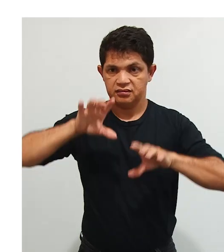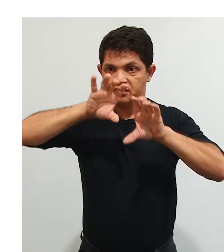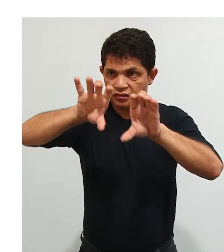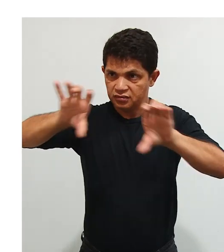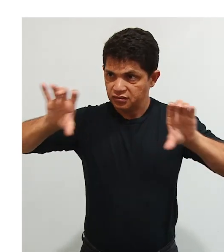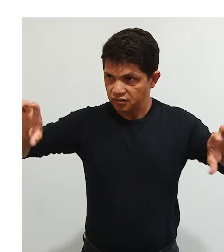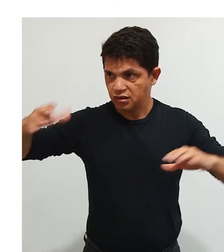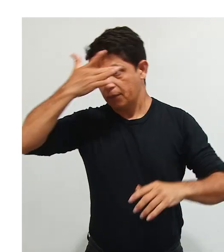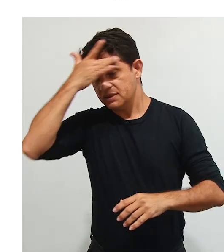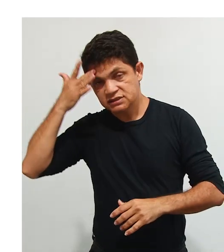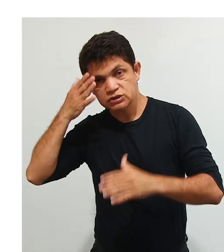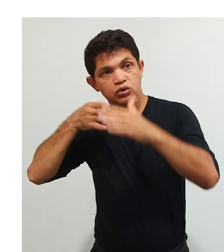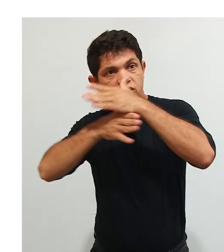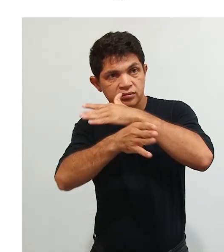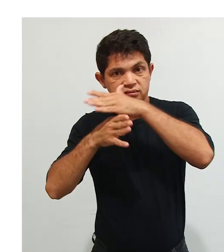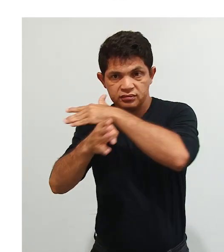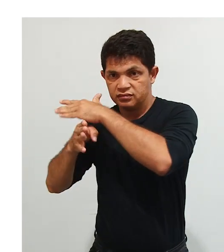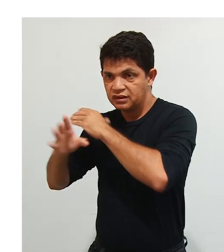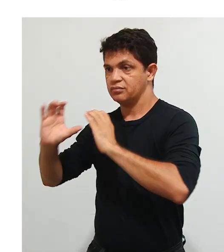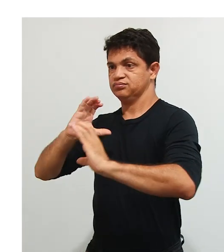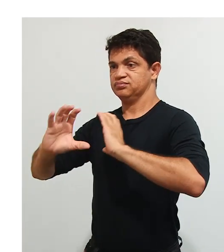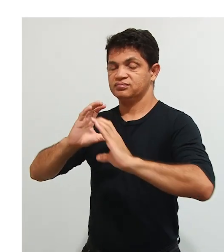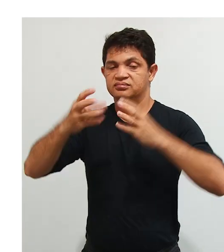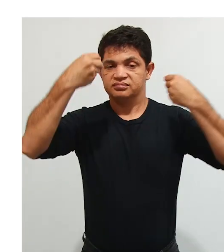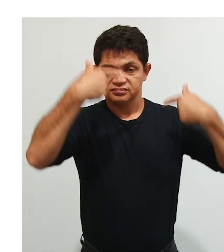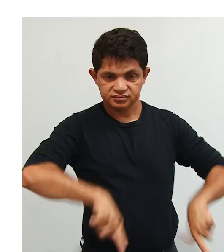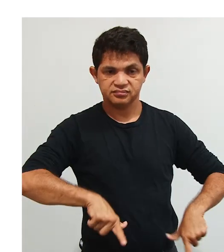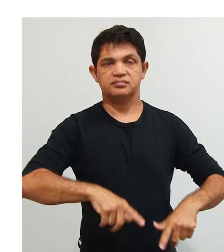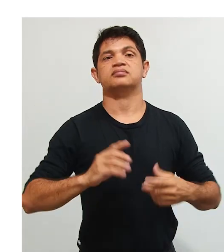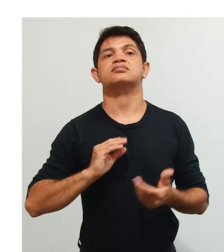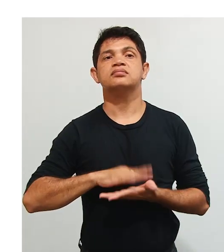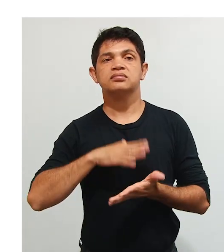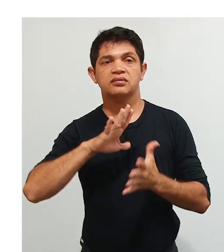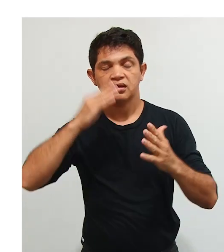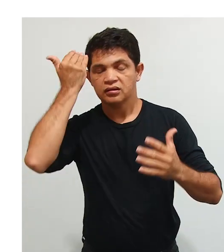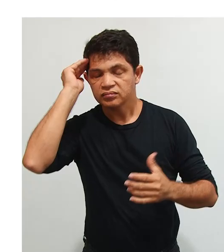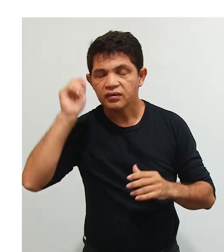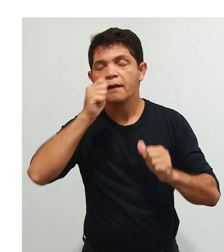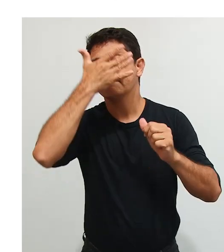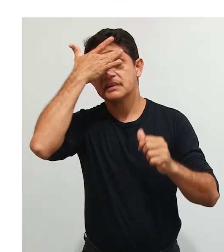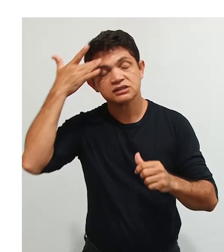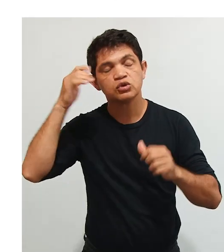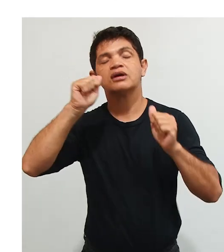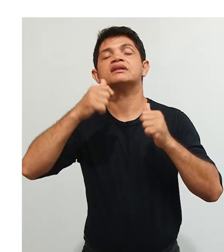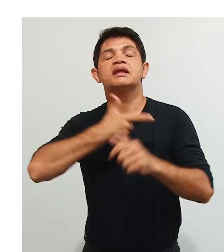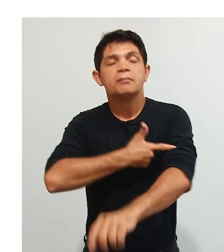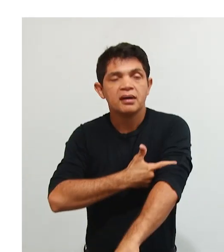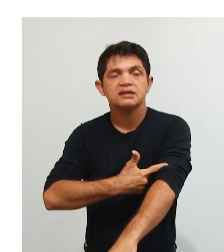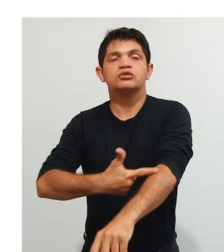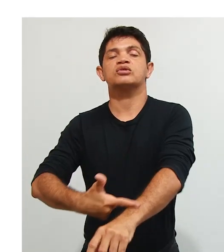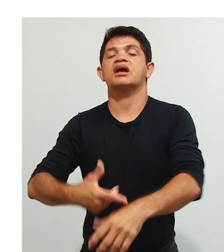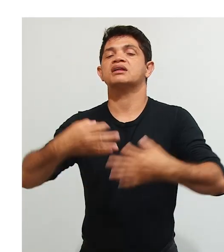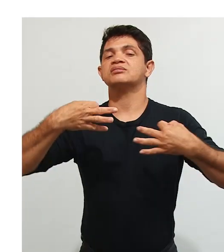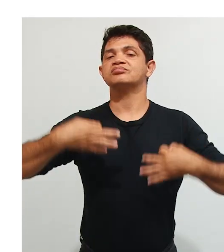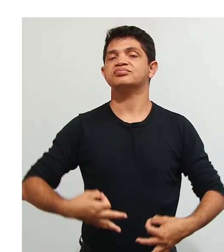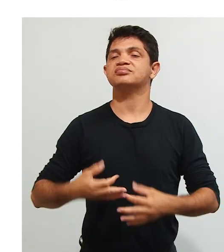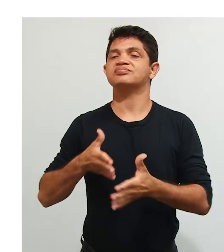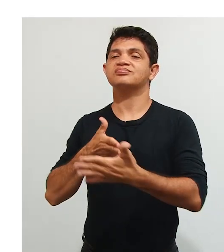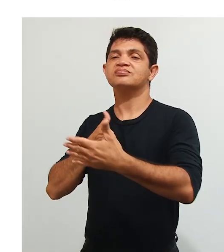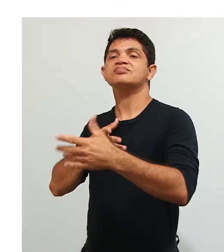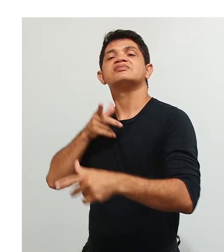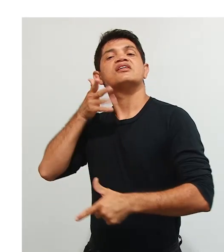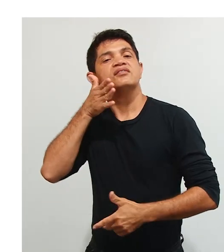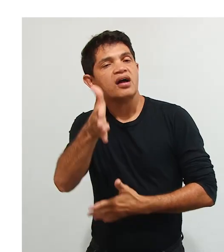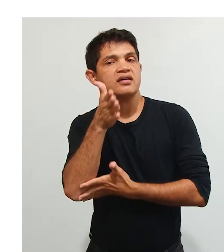objetiva, coerente, em que a pessoa se faz completamente compreendida, facilita a interação entre